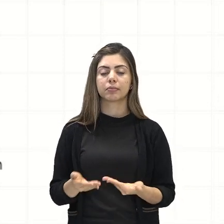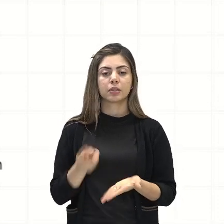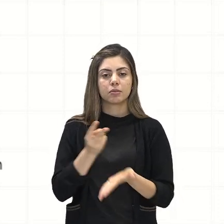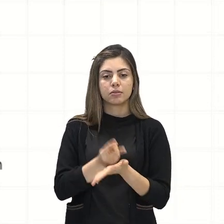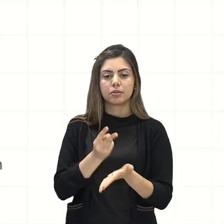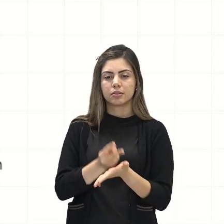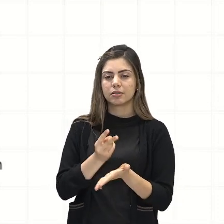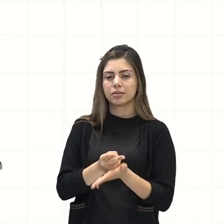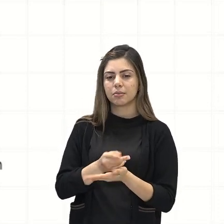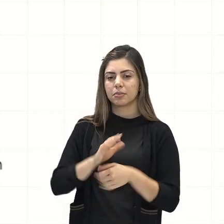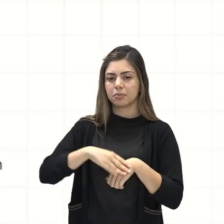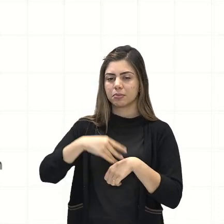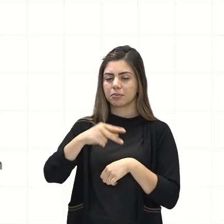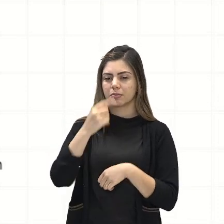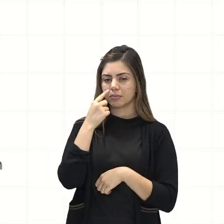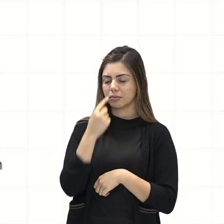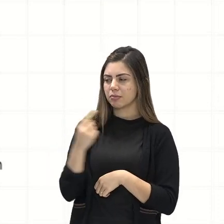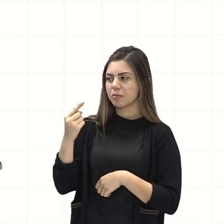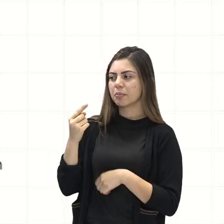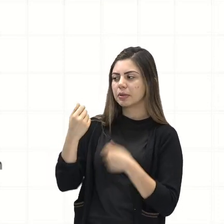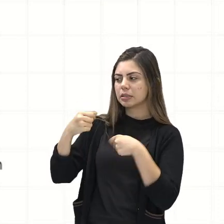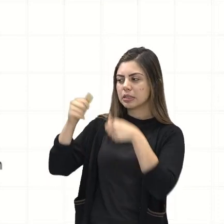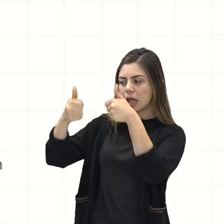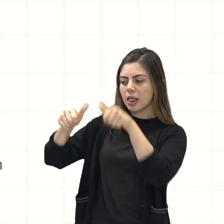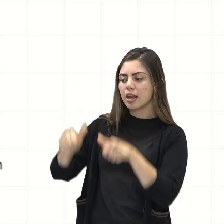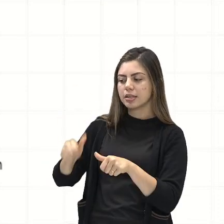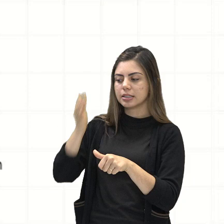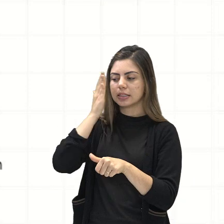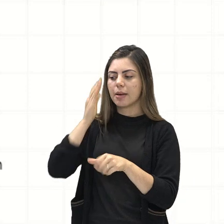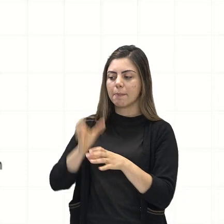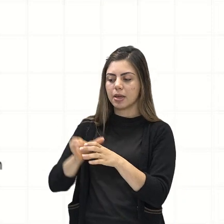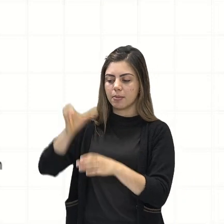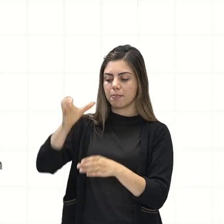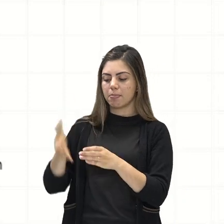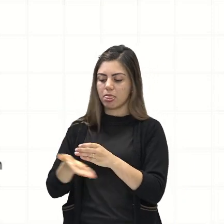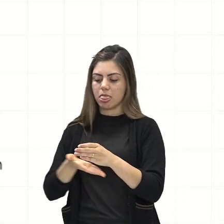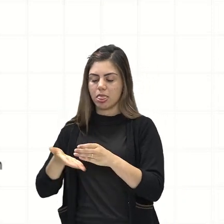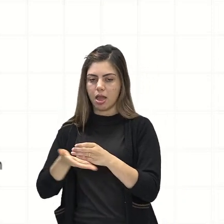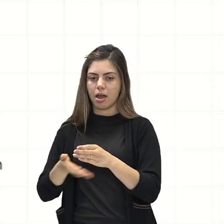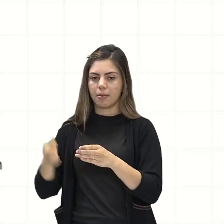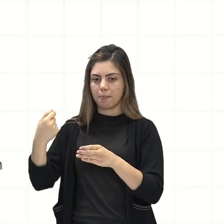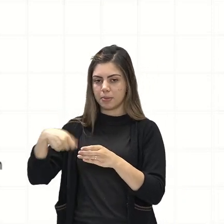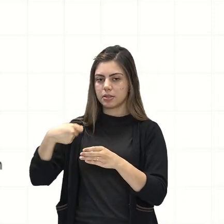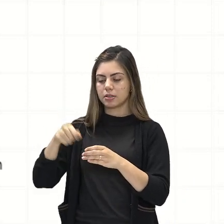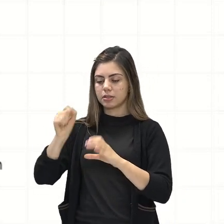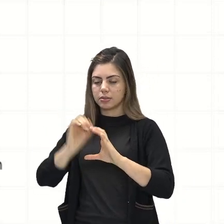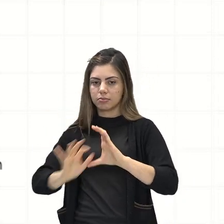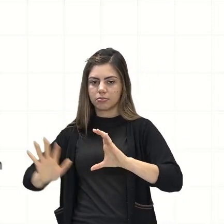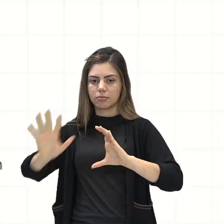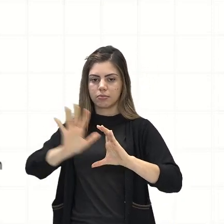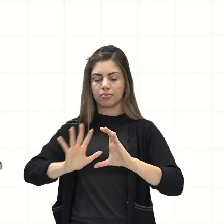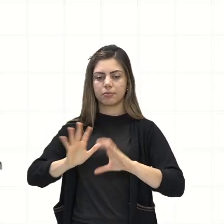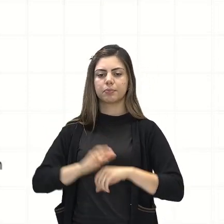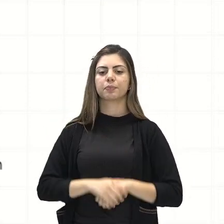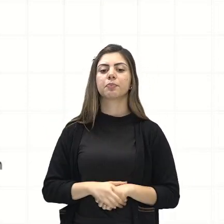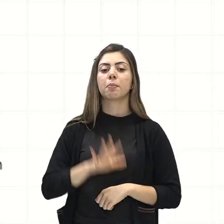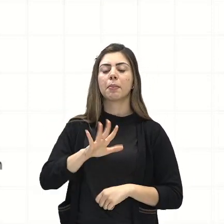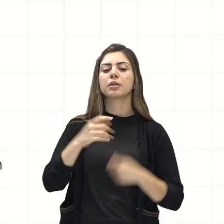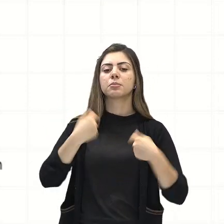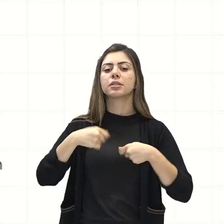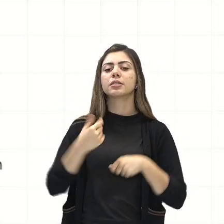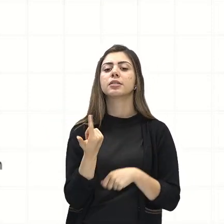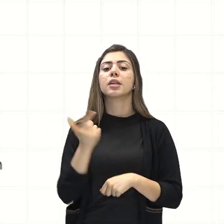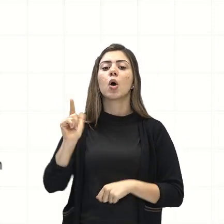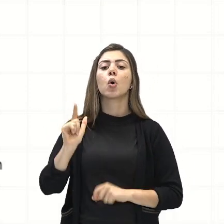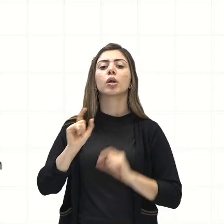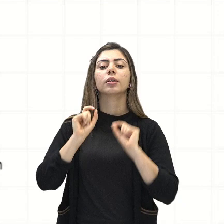para cá. Tá aqui a base. Então, eu preciso desta área. E preciso de uma outra coisa. Qual é o que eu